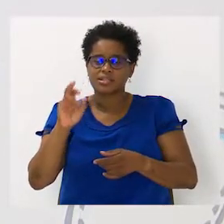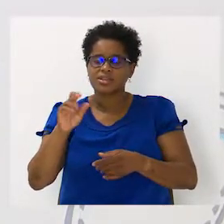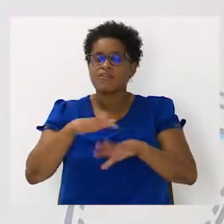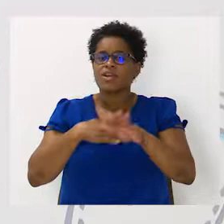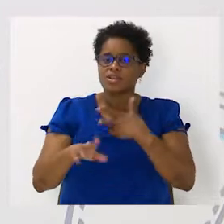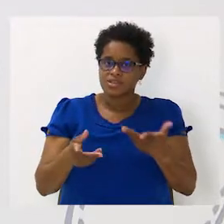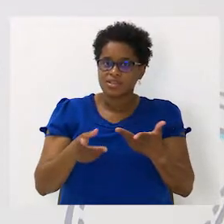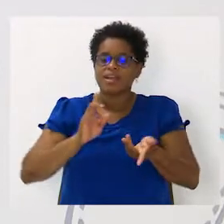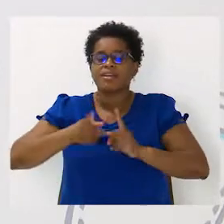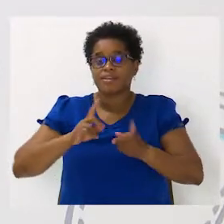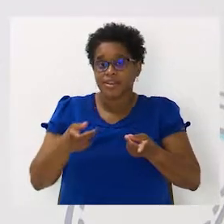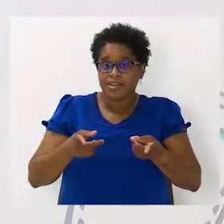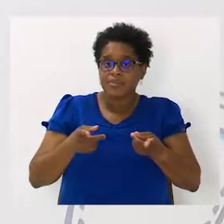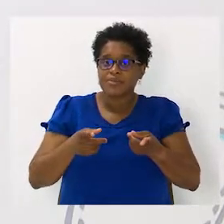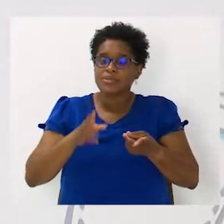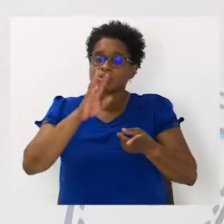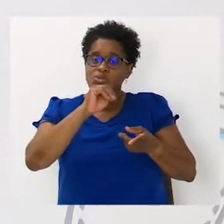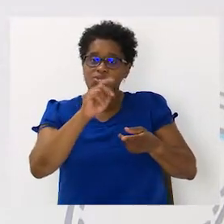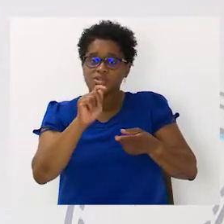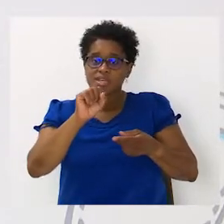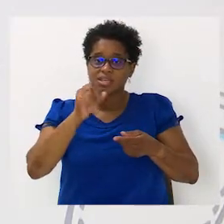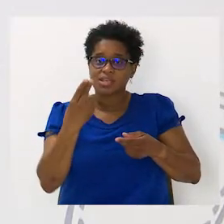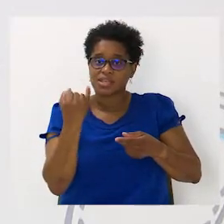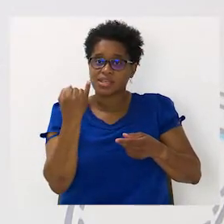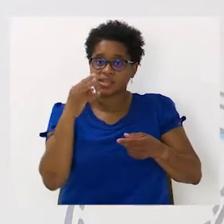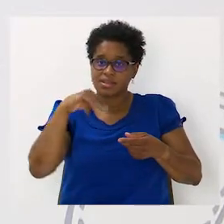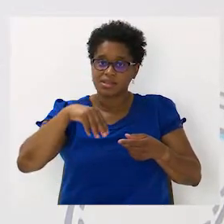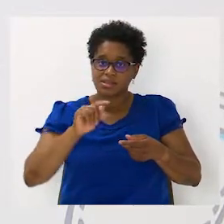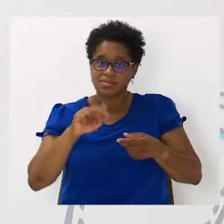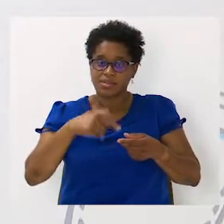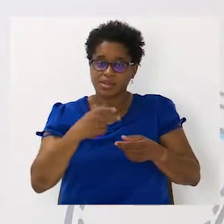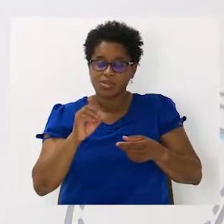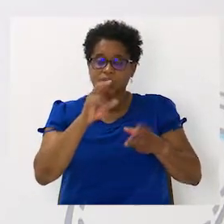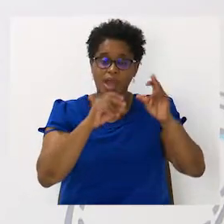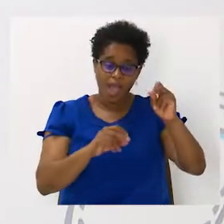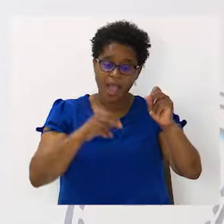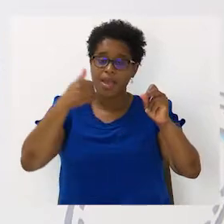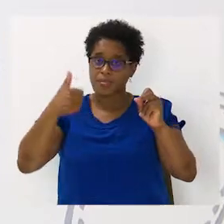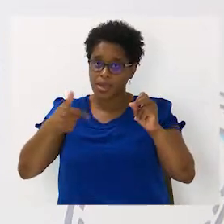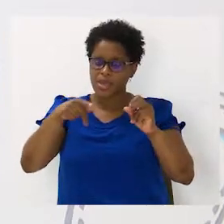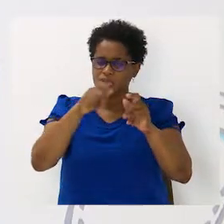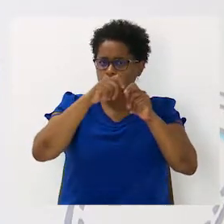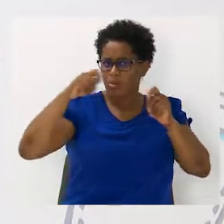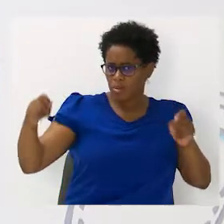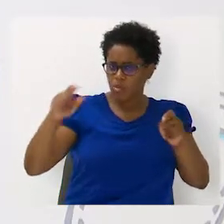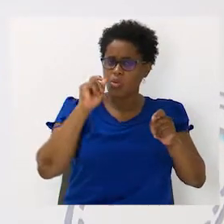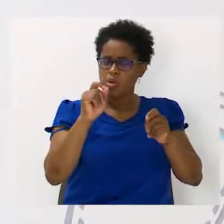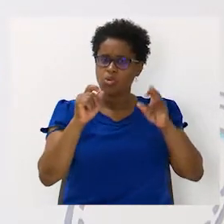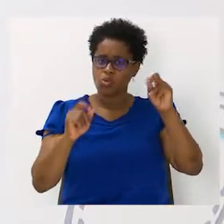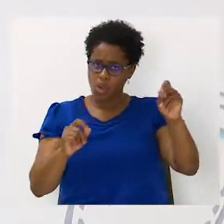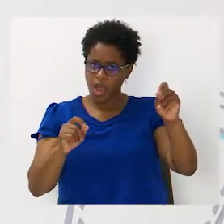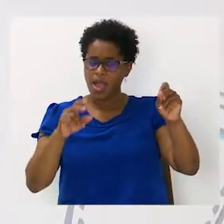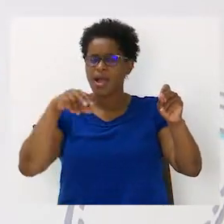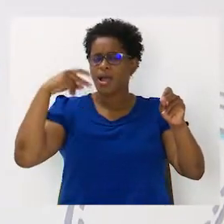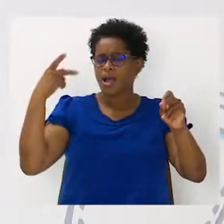fez. Que o segmento AB, esse comprimento do ponto A até o ponto